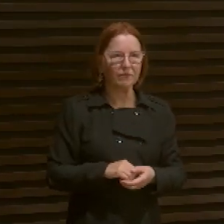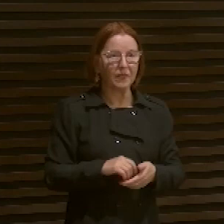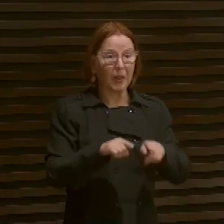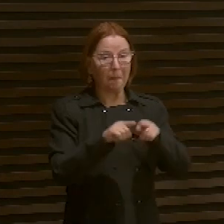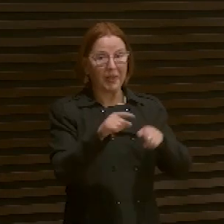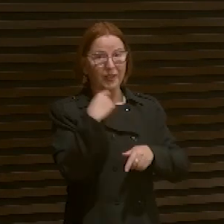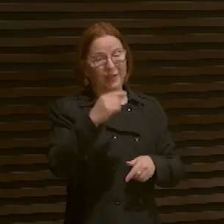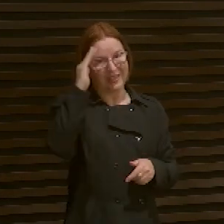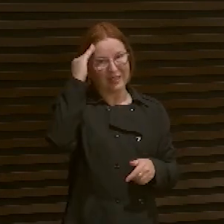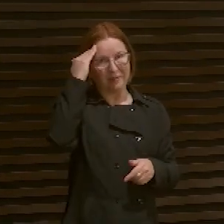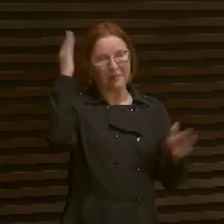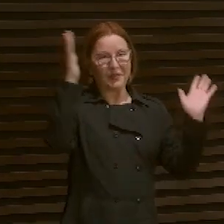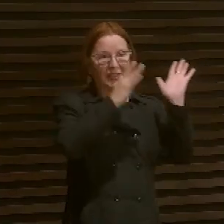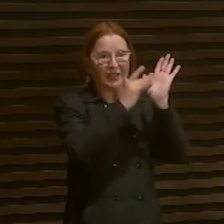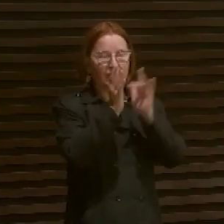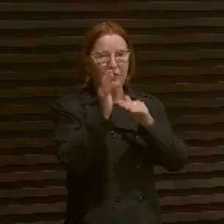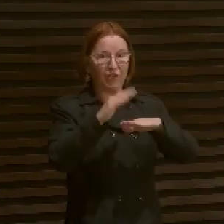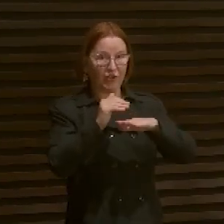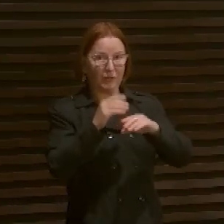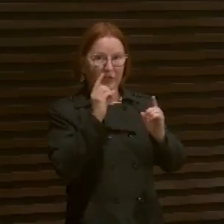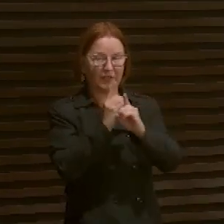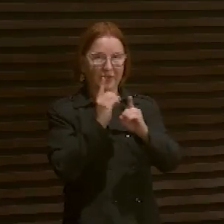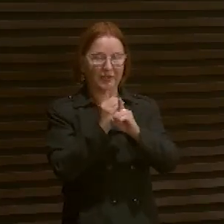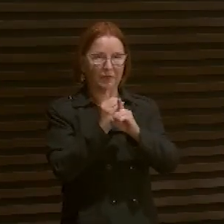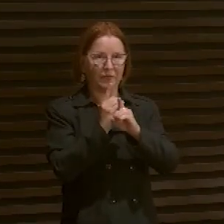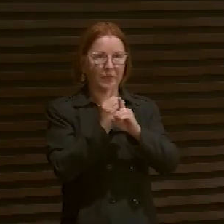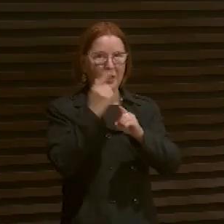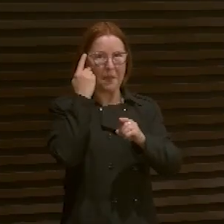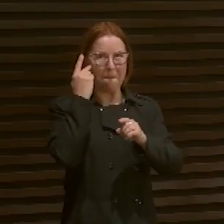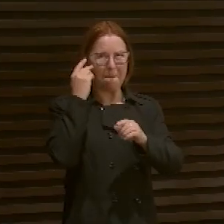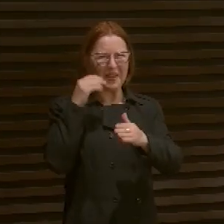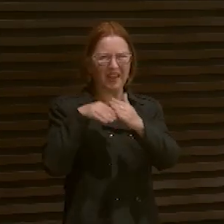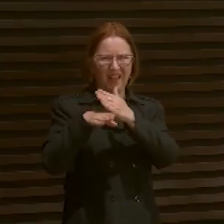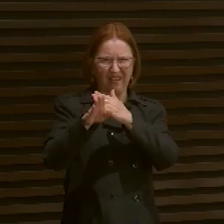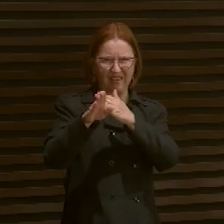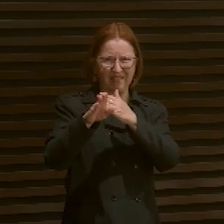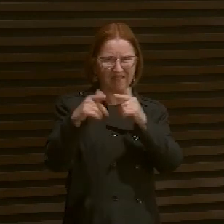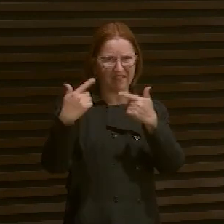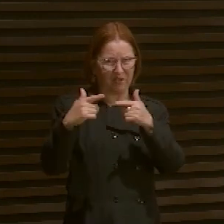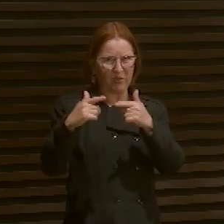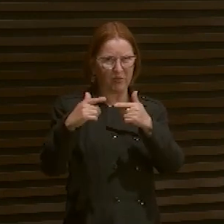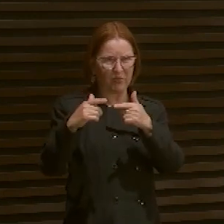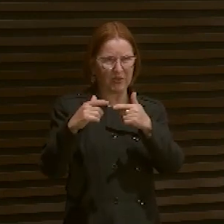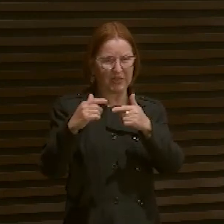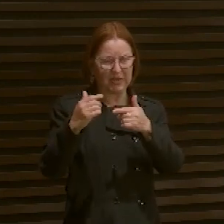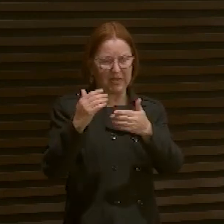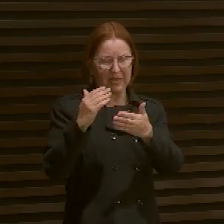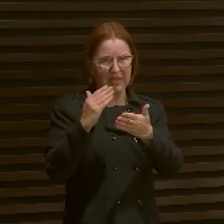que Jesus chamou seus discípulos para se retirar a um lugar à parte. Por causa da